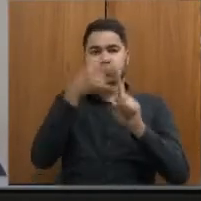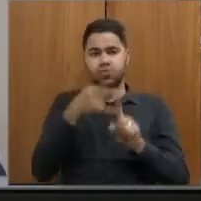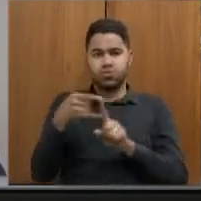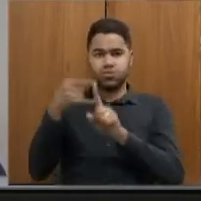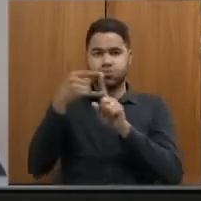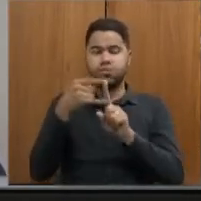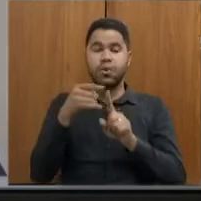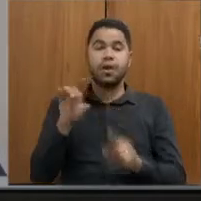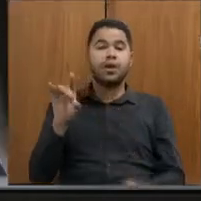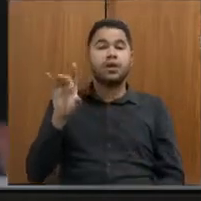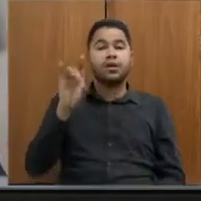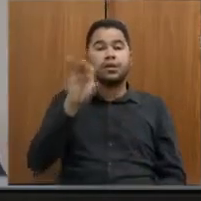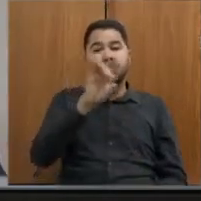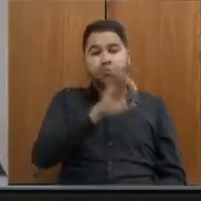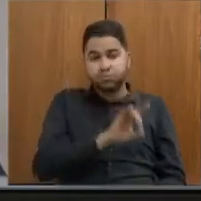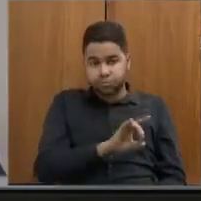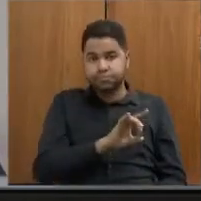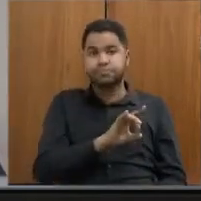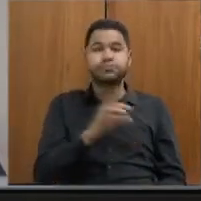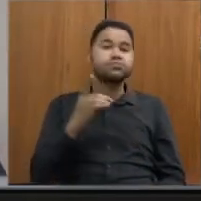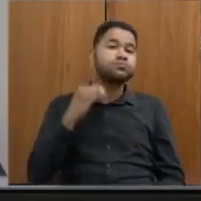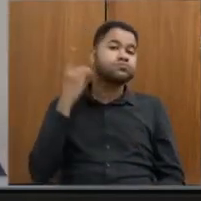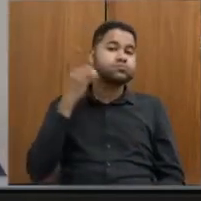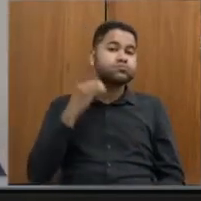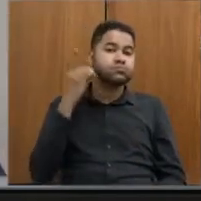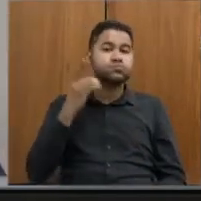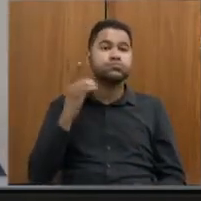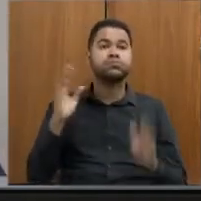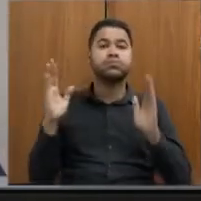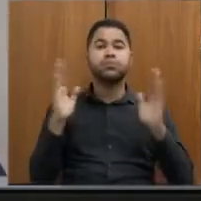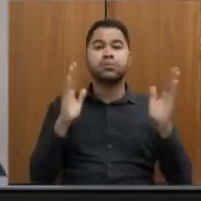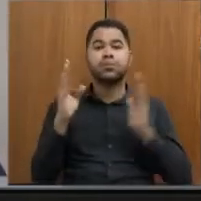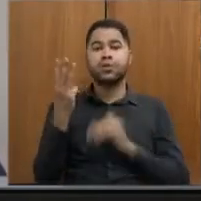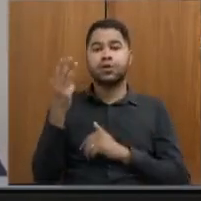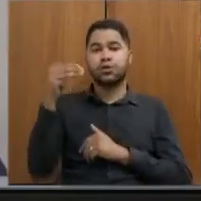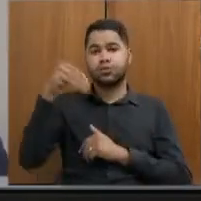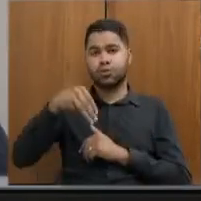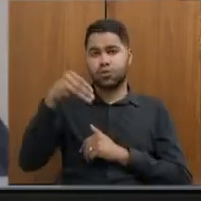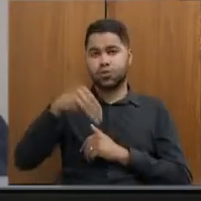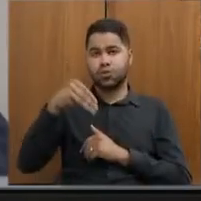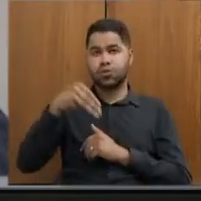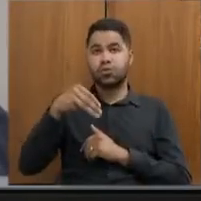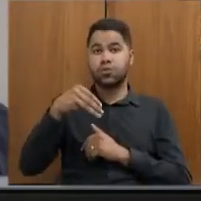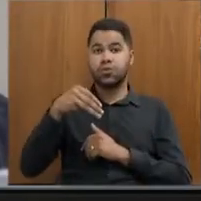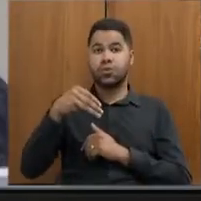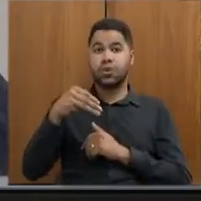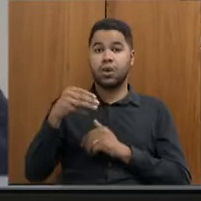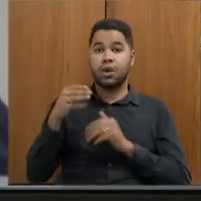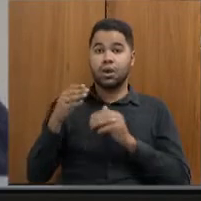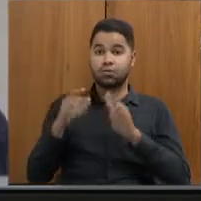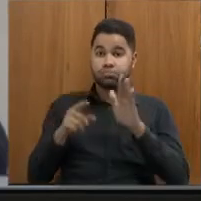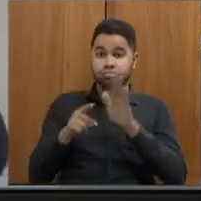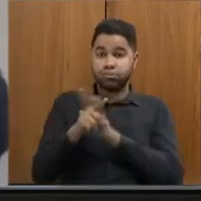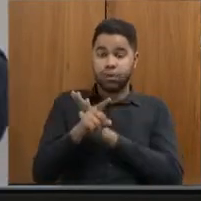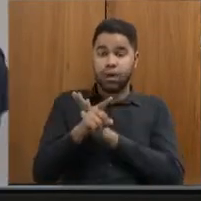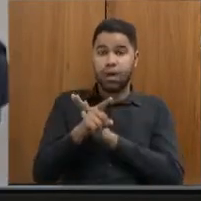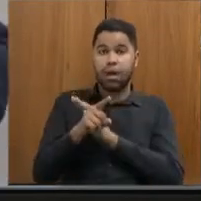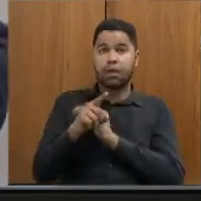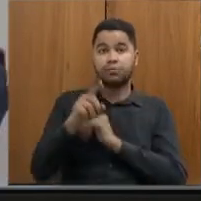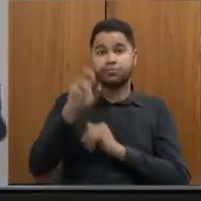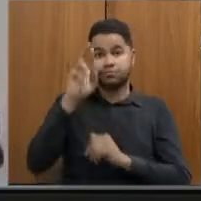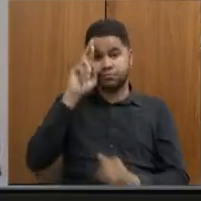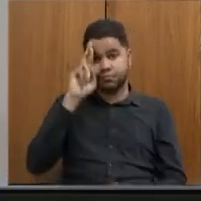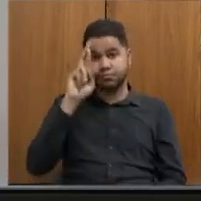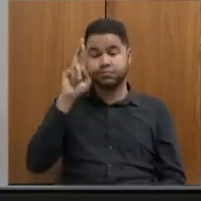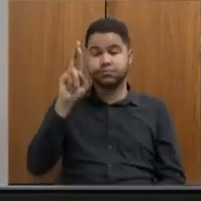a cada Deputado poderá fazer uma interpelação pelo prazo de três minutos após cada interpelação autoridade